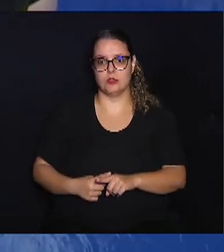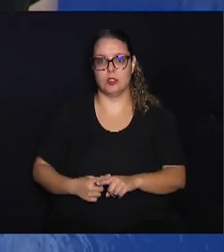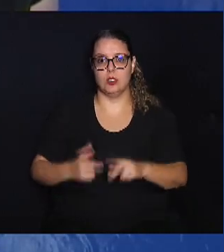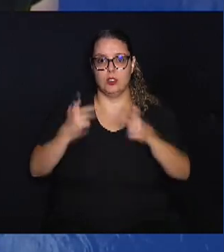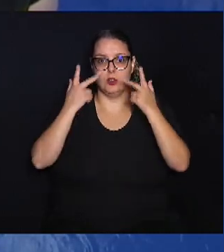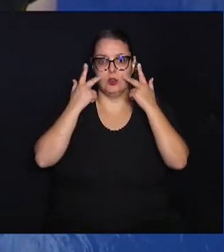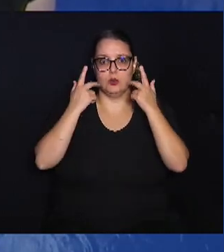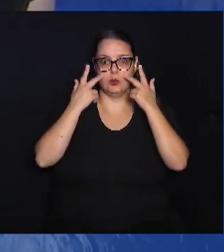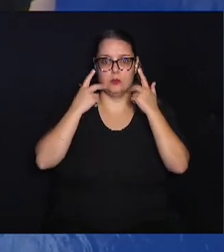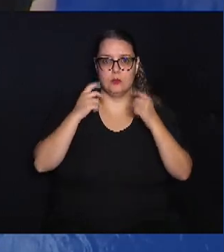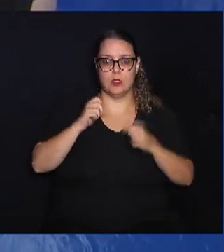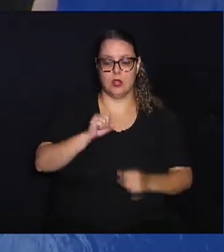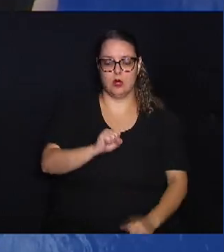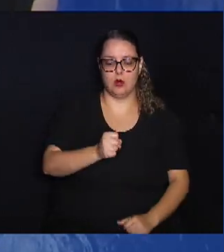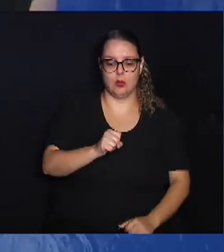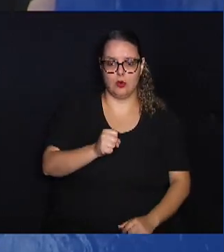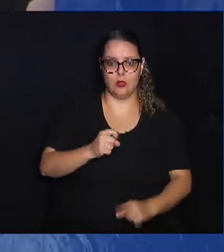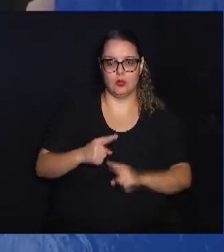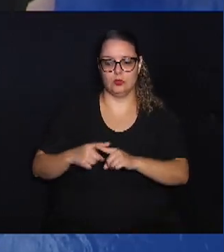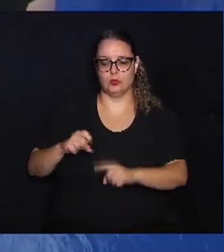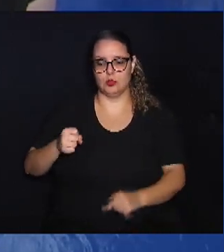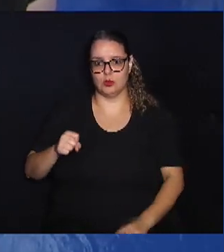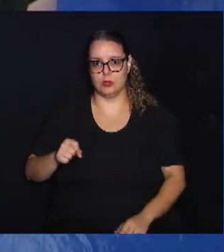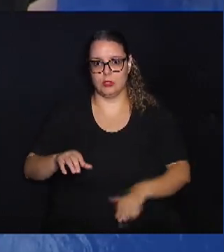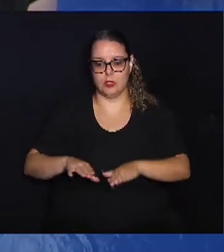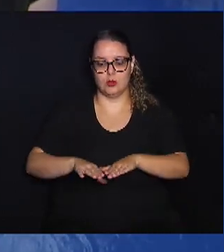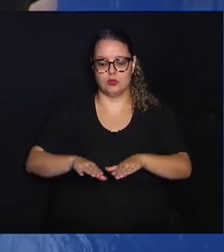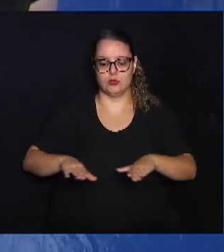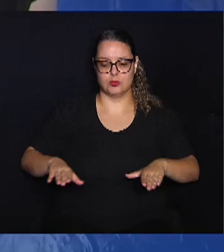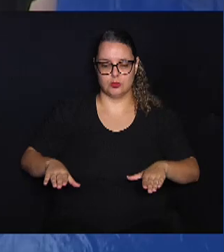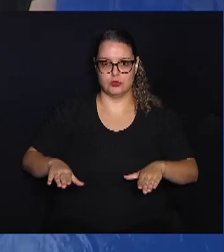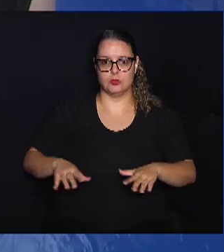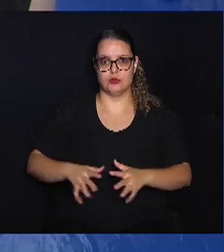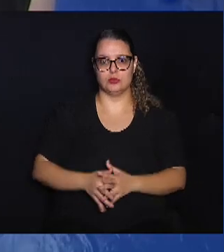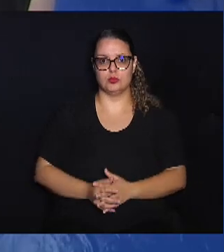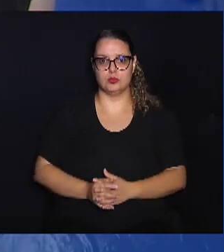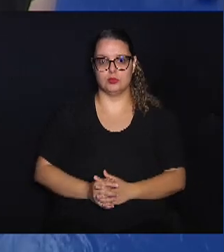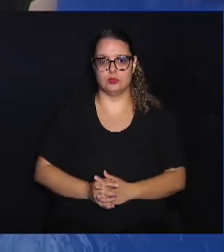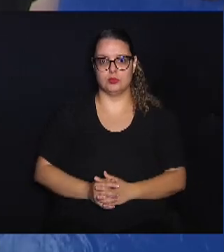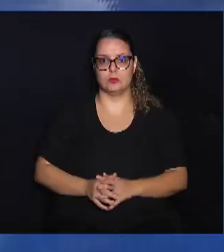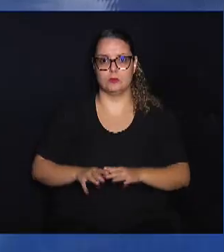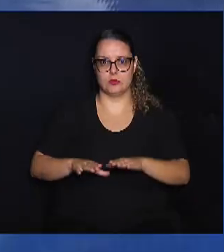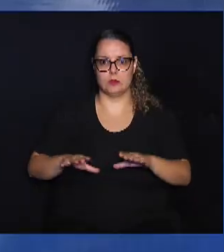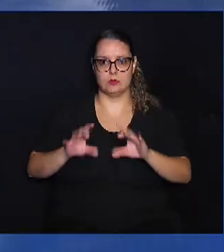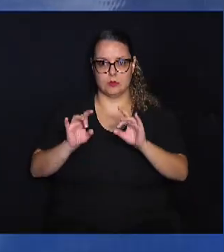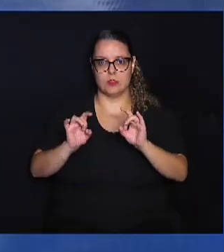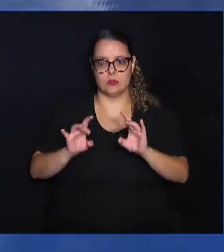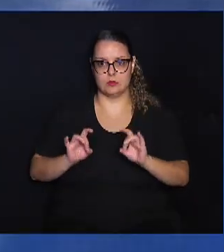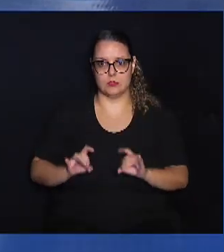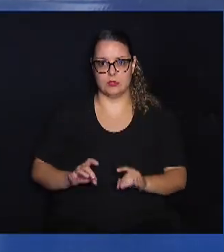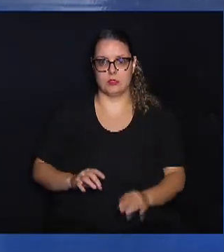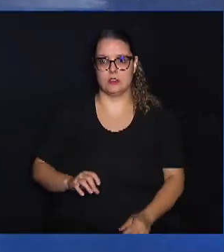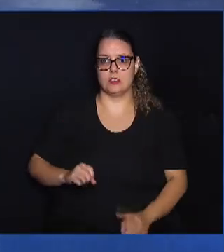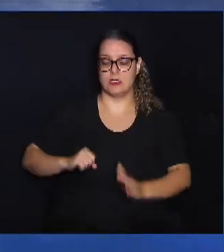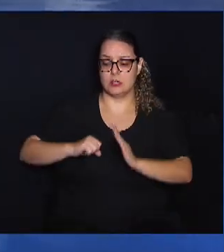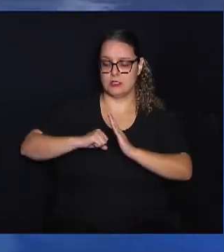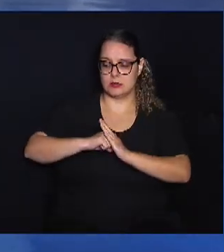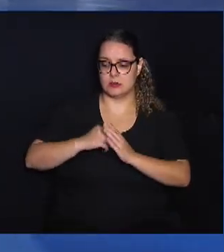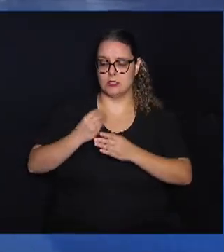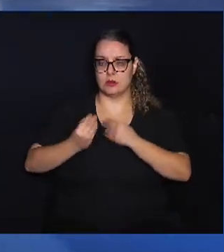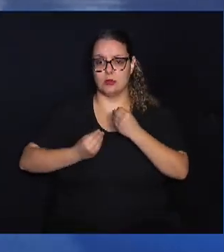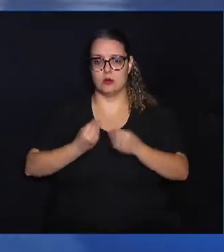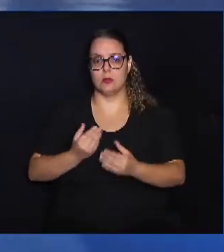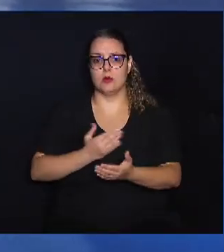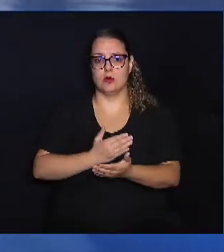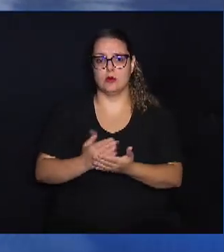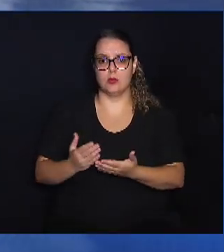é 8x8 e é no chão com um piso específico. Né? E eu sensei, como que se inicia uma